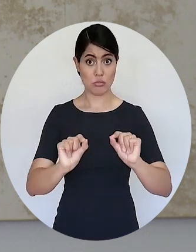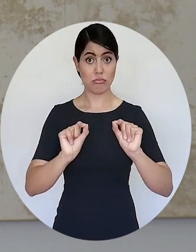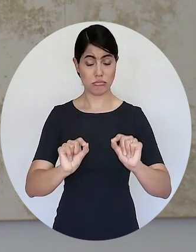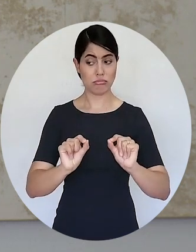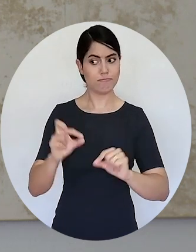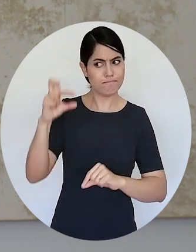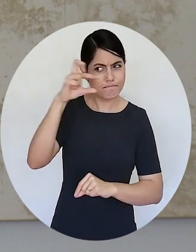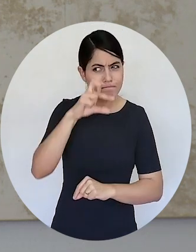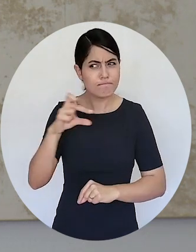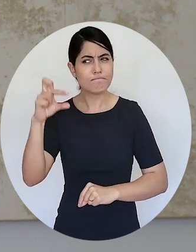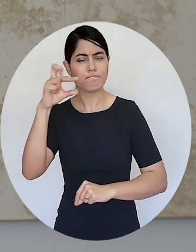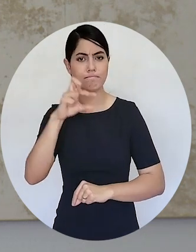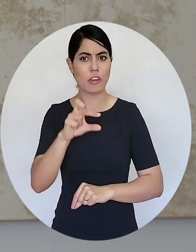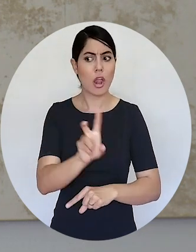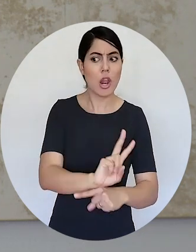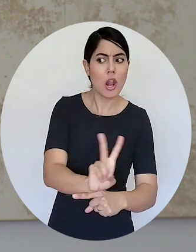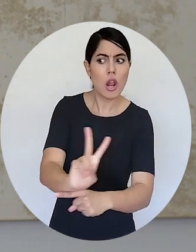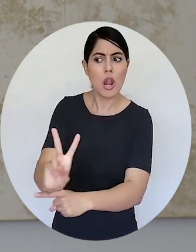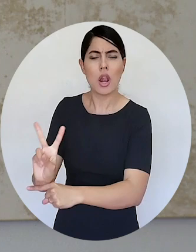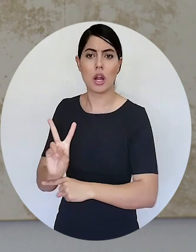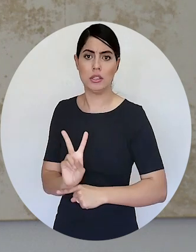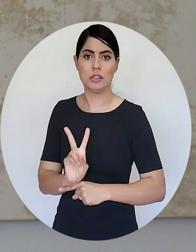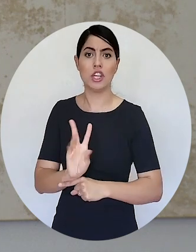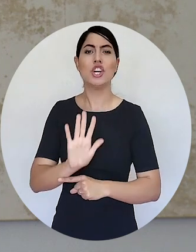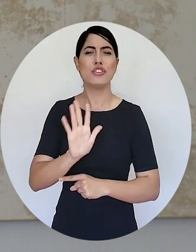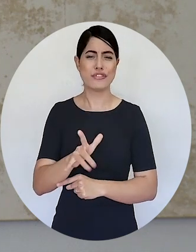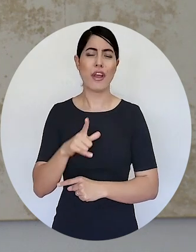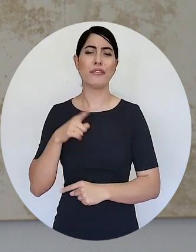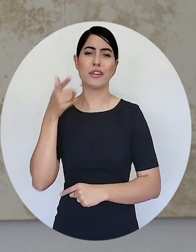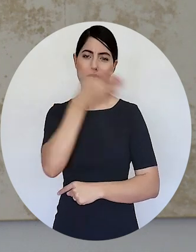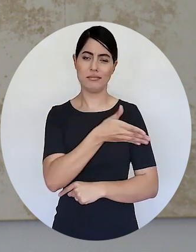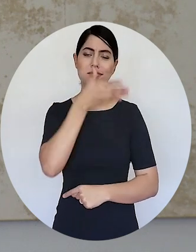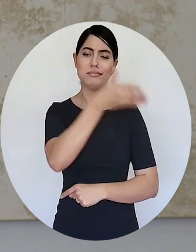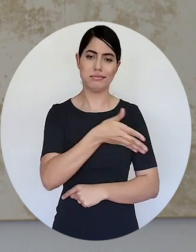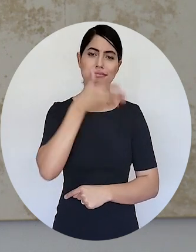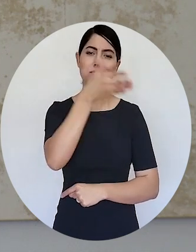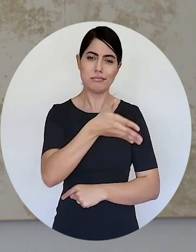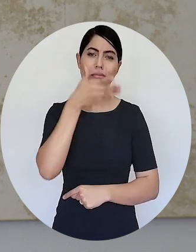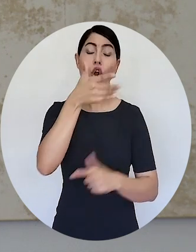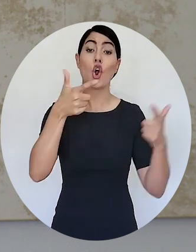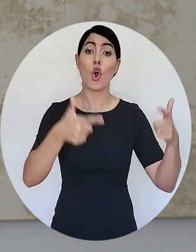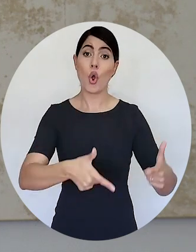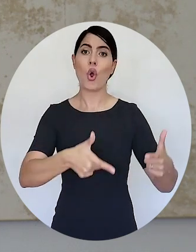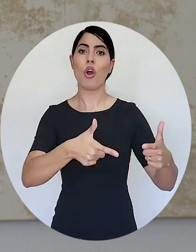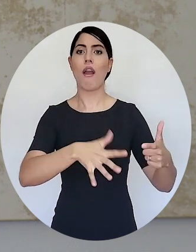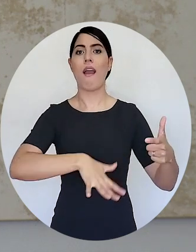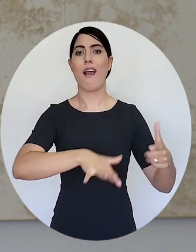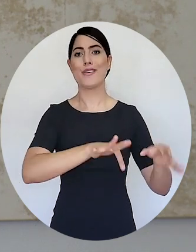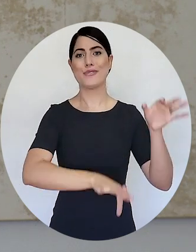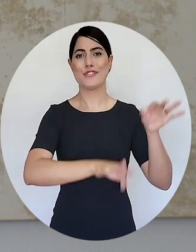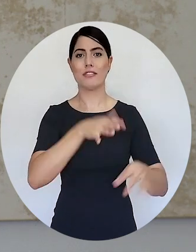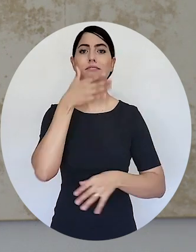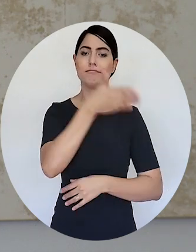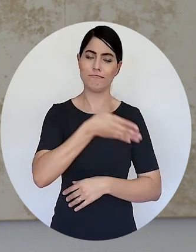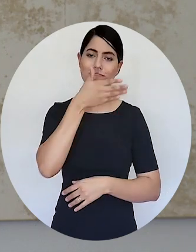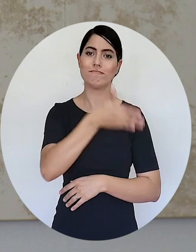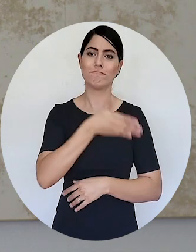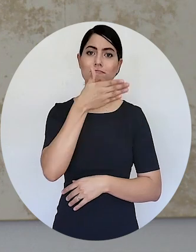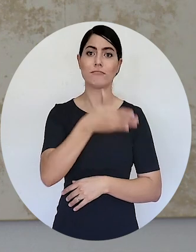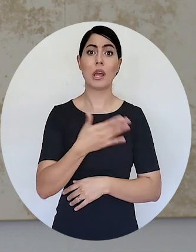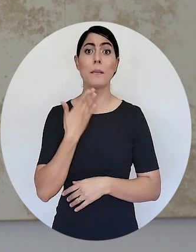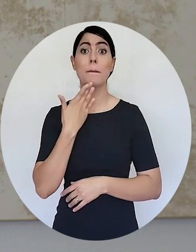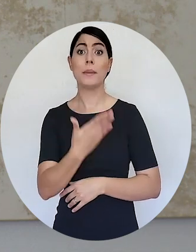estar vigilante. Fomos, nos últimos meses, várias vezes ao judiciário com decisões reiteradas contra